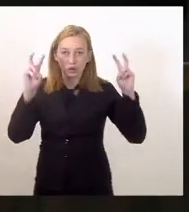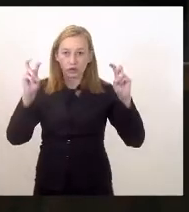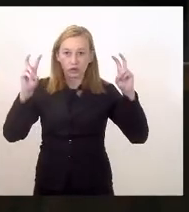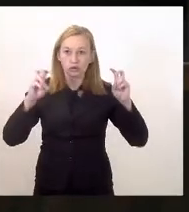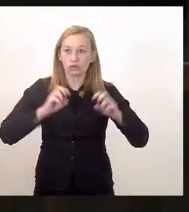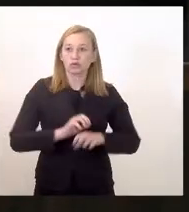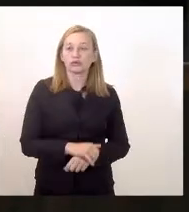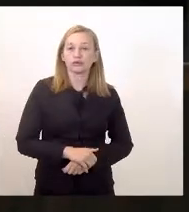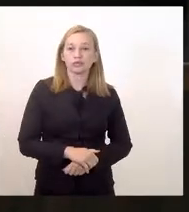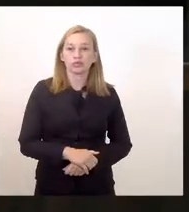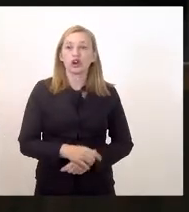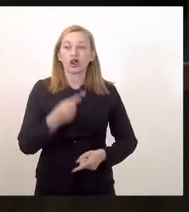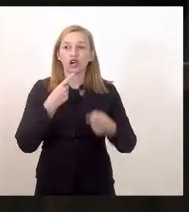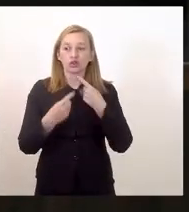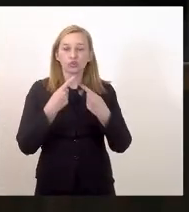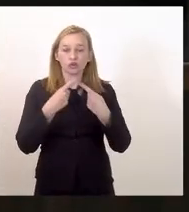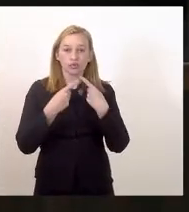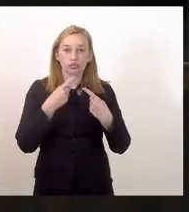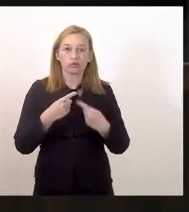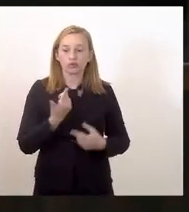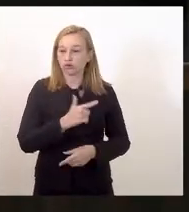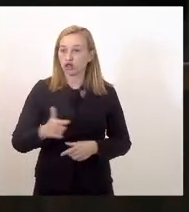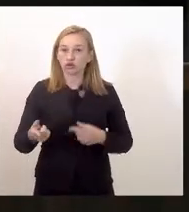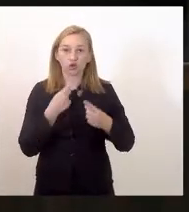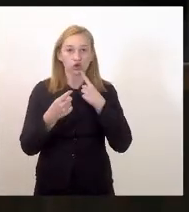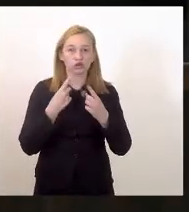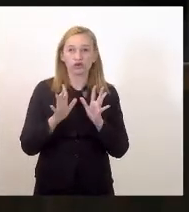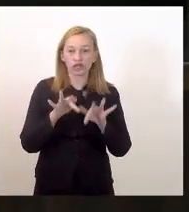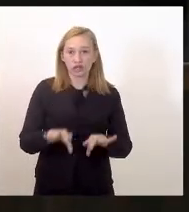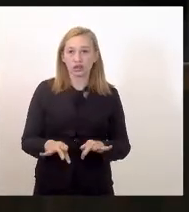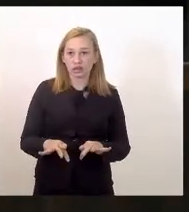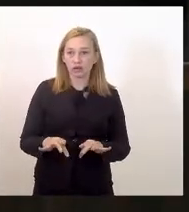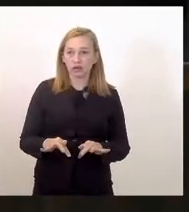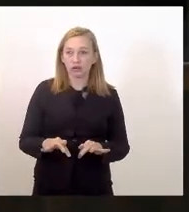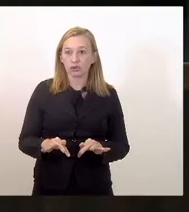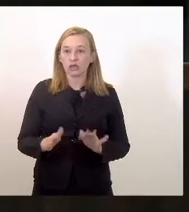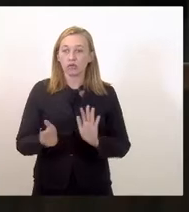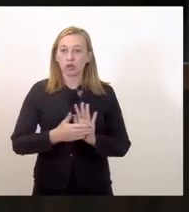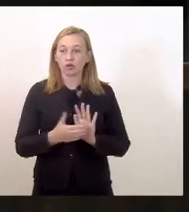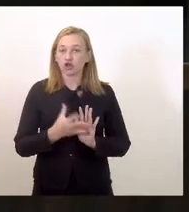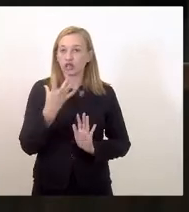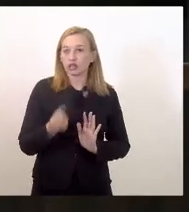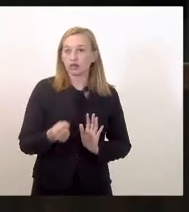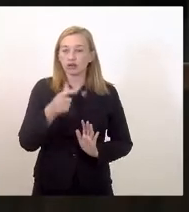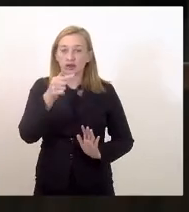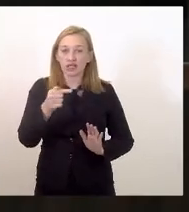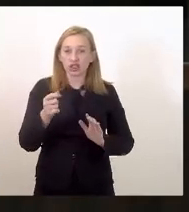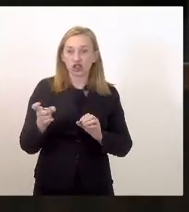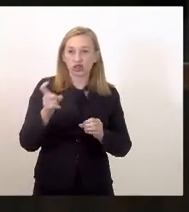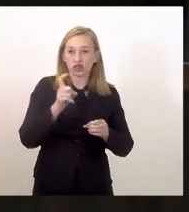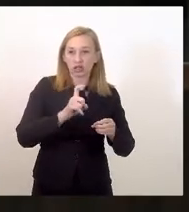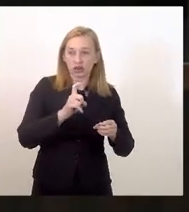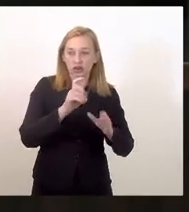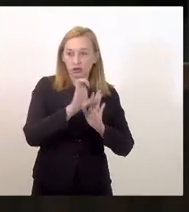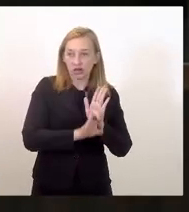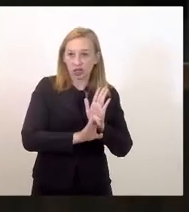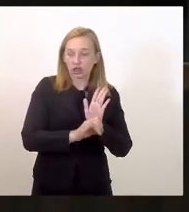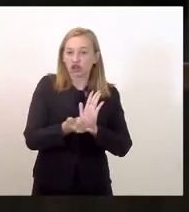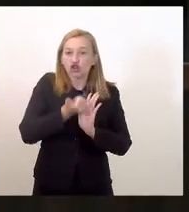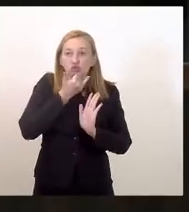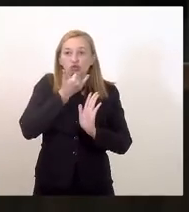providências. Em discussão, não havendo quem queira discutir, encerrada a discussão, presente proposta recebeu 7 emendas e retorna às... Perdão,